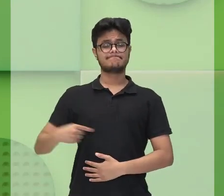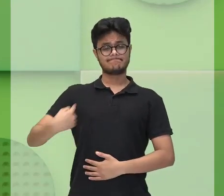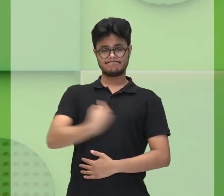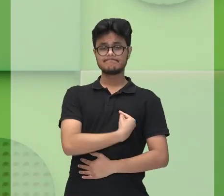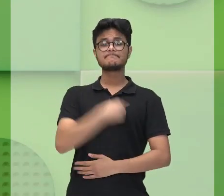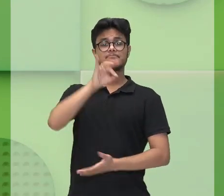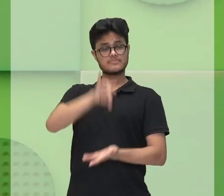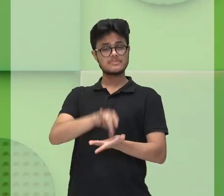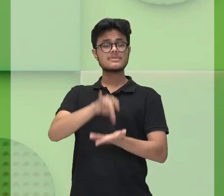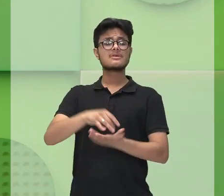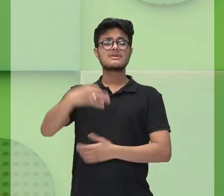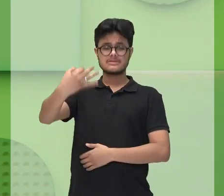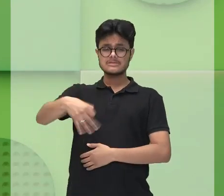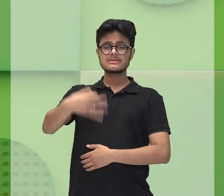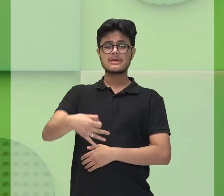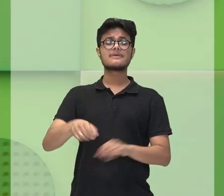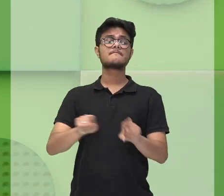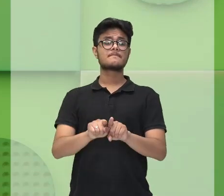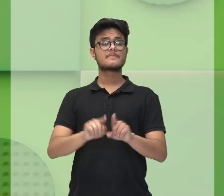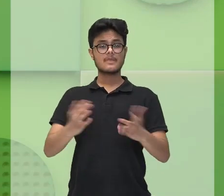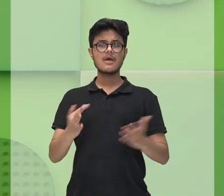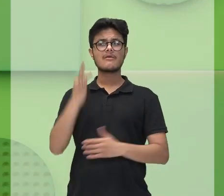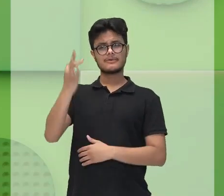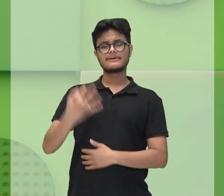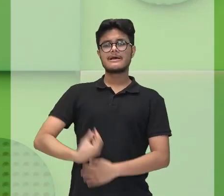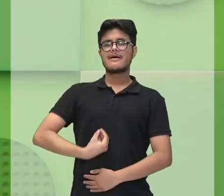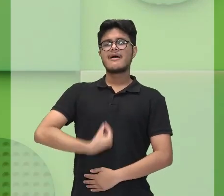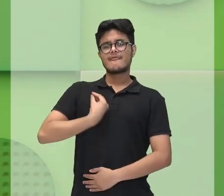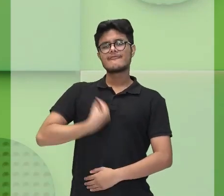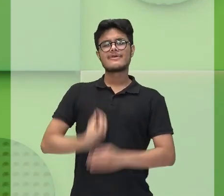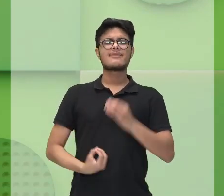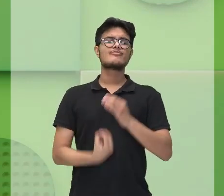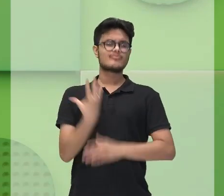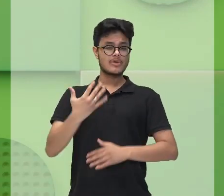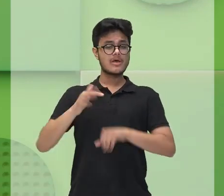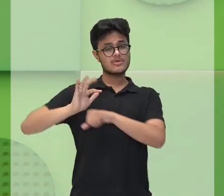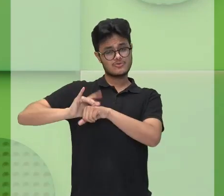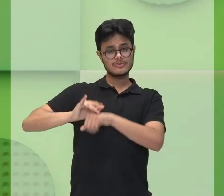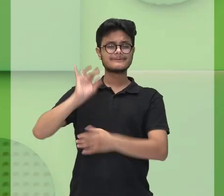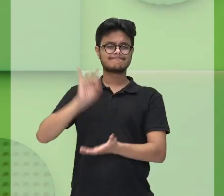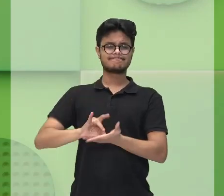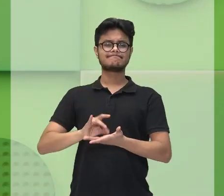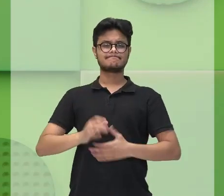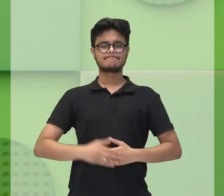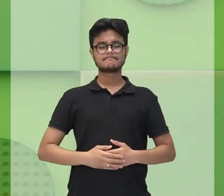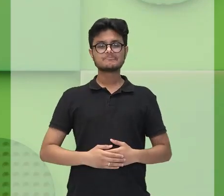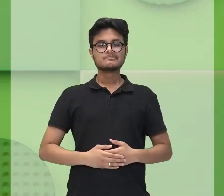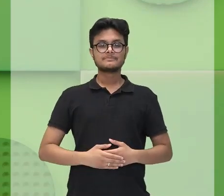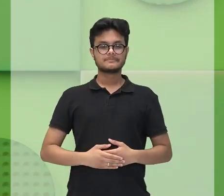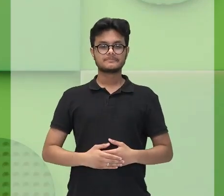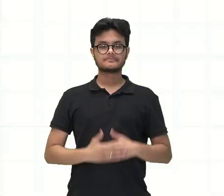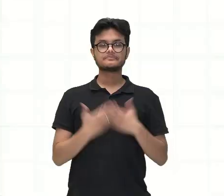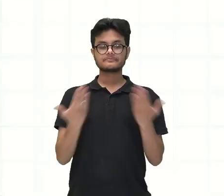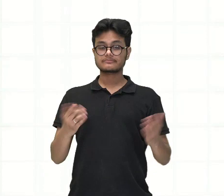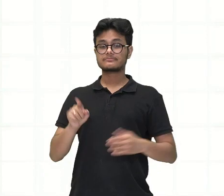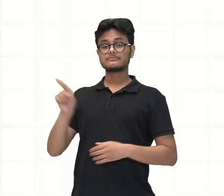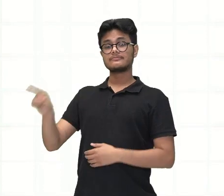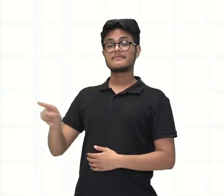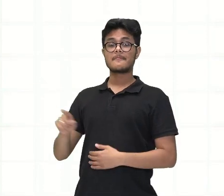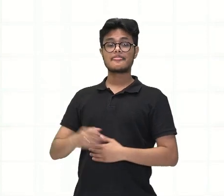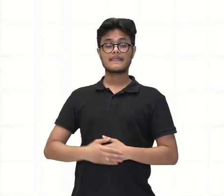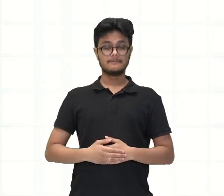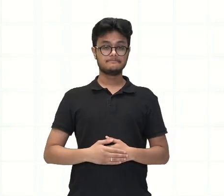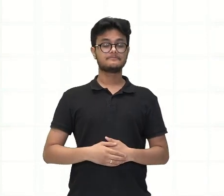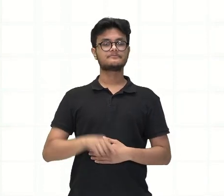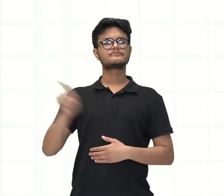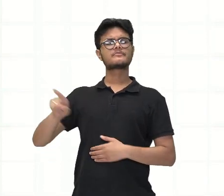estas situações podem levar ali micro-organismos que causam doenças no nosso corpo. Então, vamos aí iniciar com as